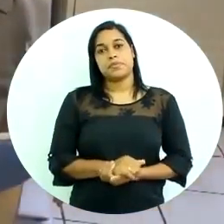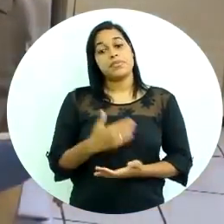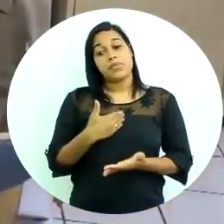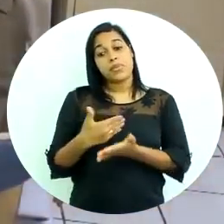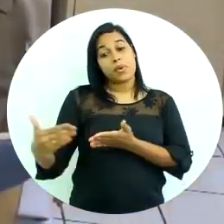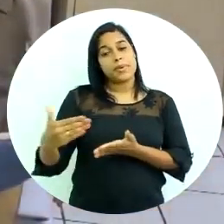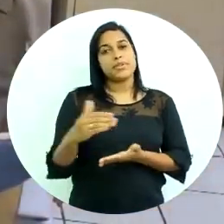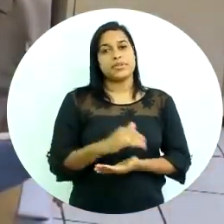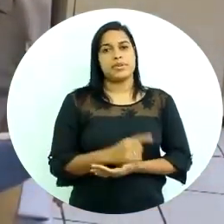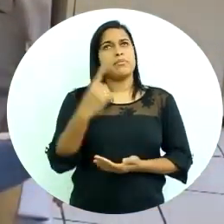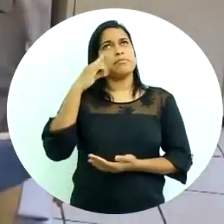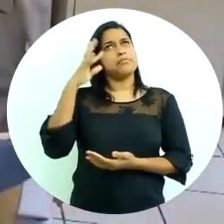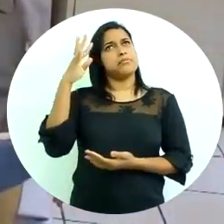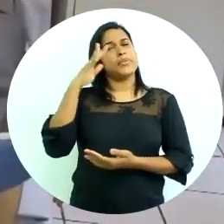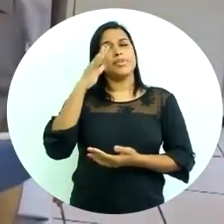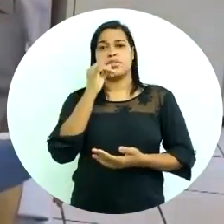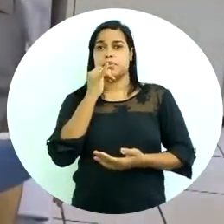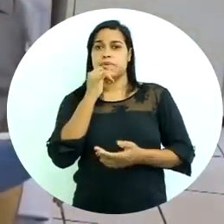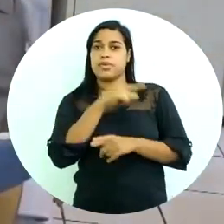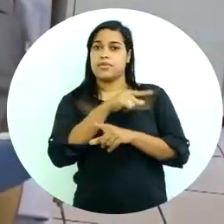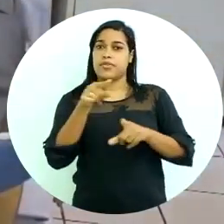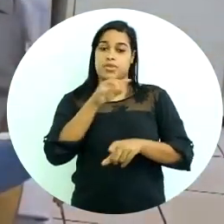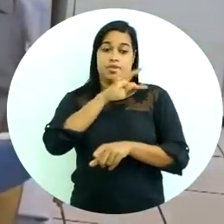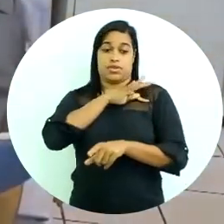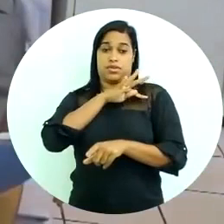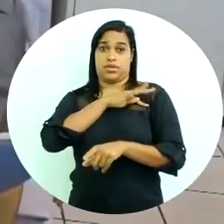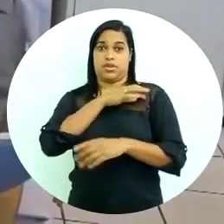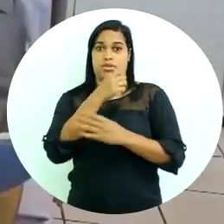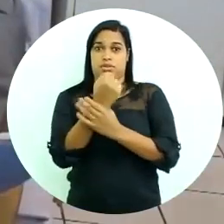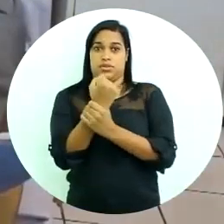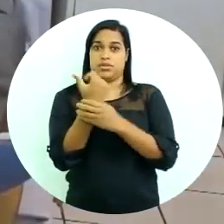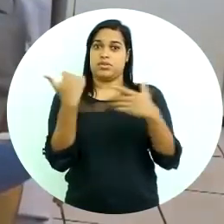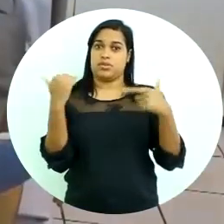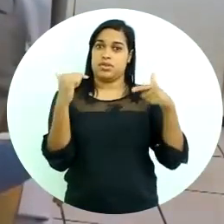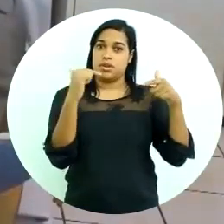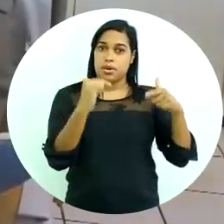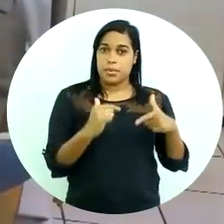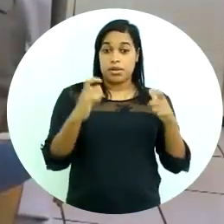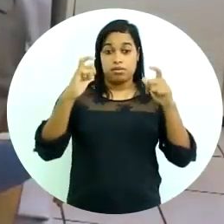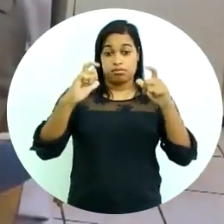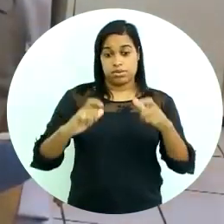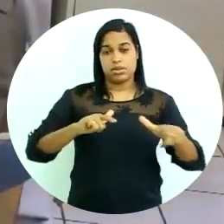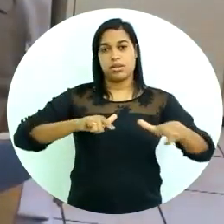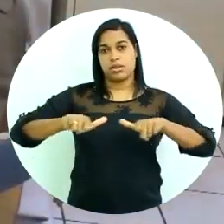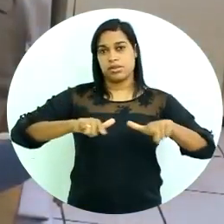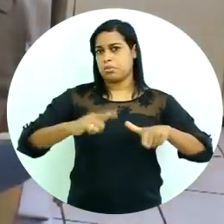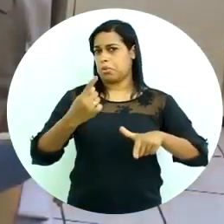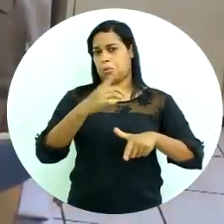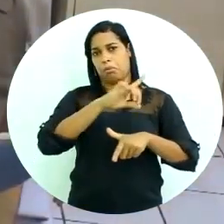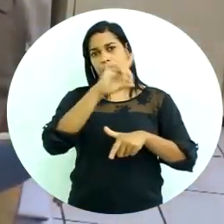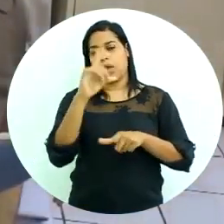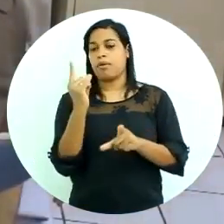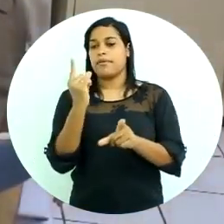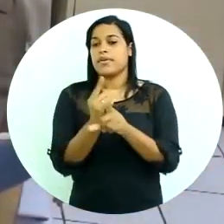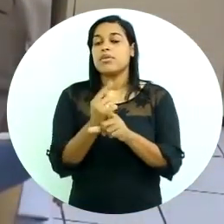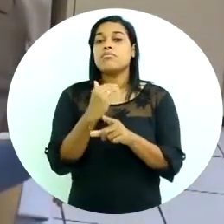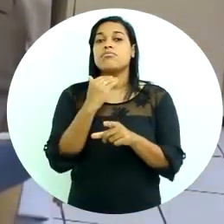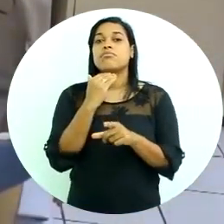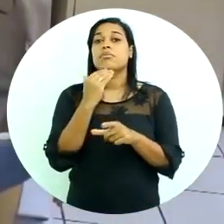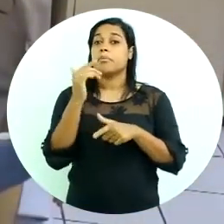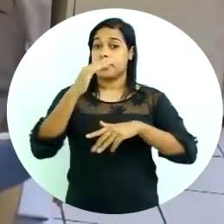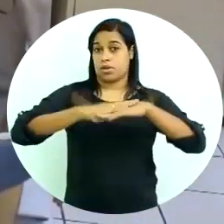começar. Imagine que vocês, como técnicos de segurança do trabalho, no seu ambiente de trabalho, um dia venham a encontrar um